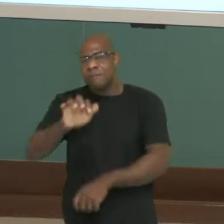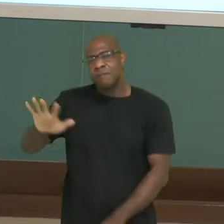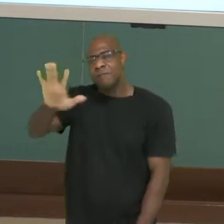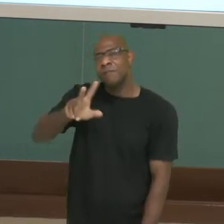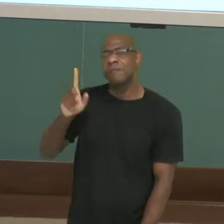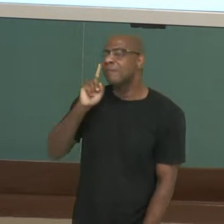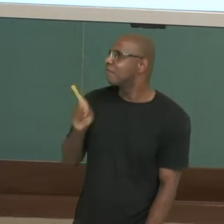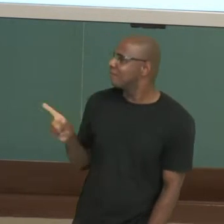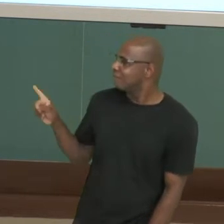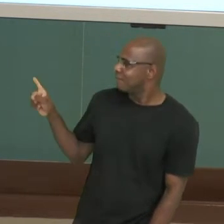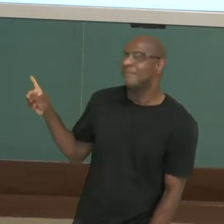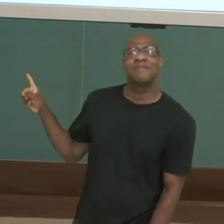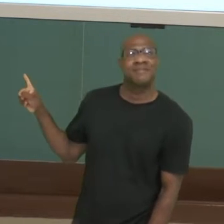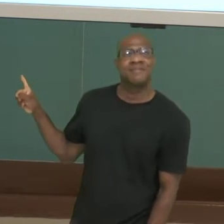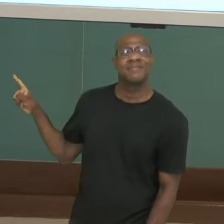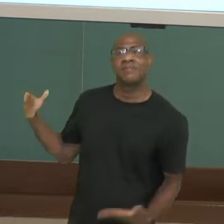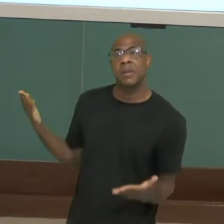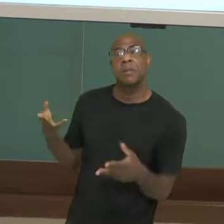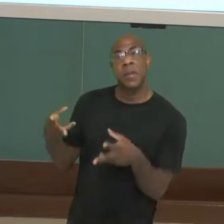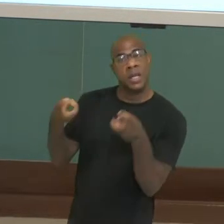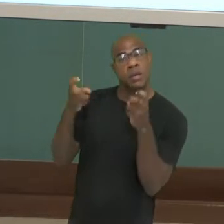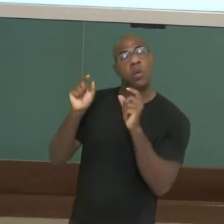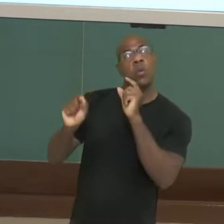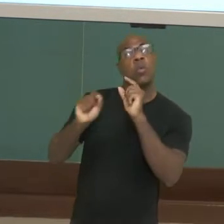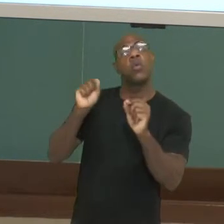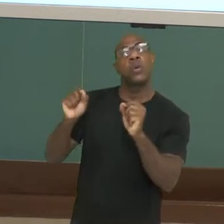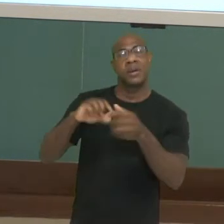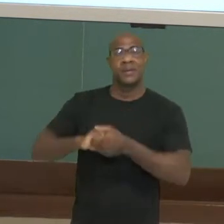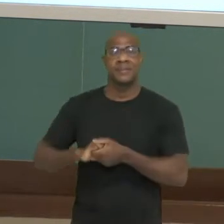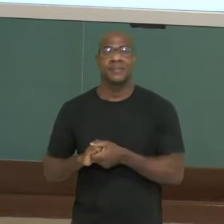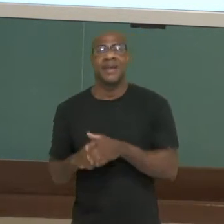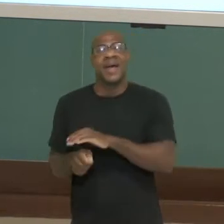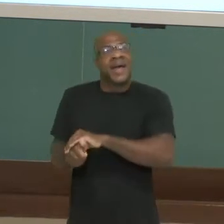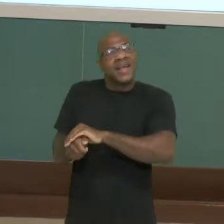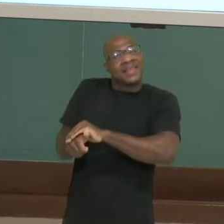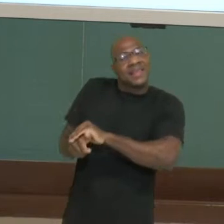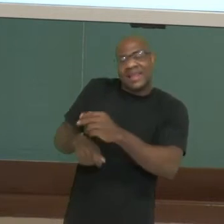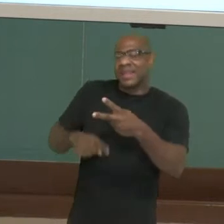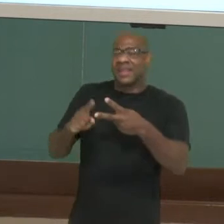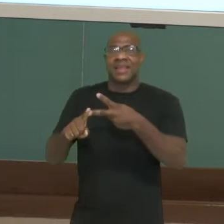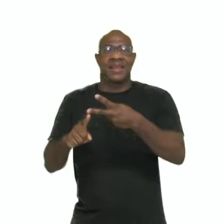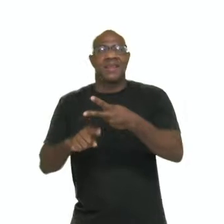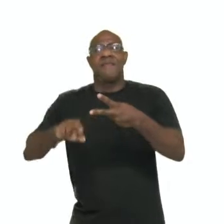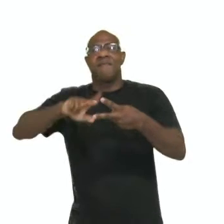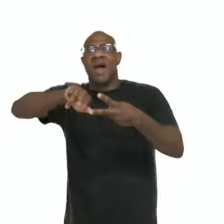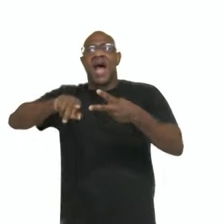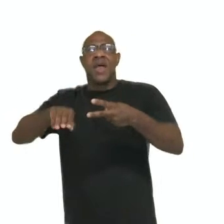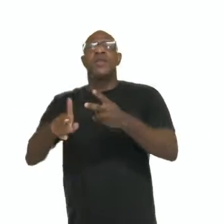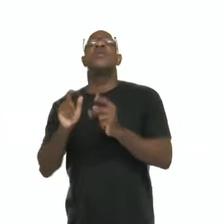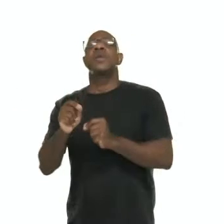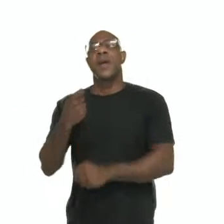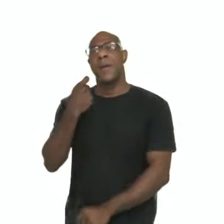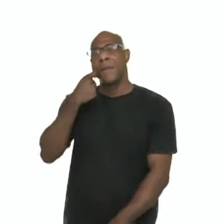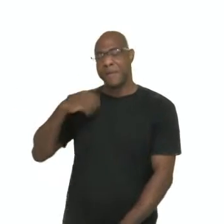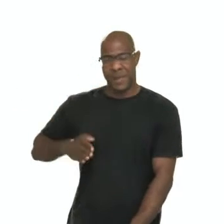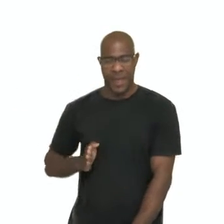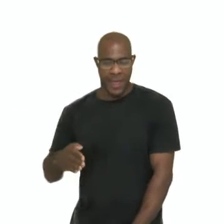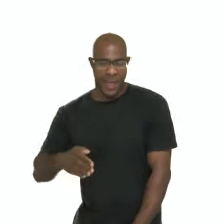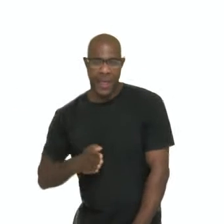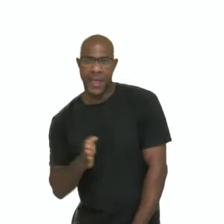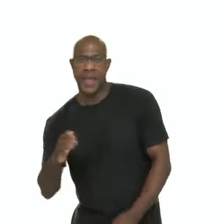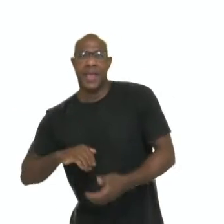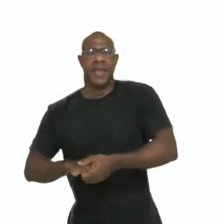imagem? Então, nós podemos verificar a tartaruga, vários peixes,